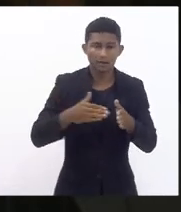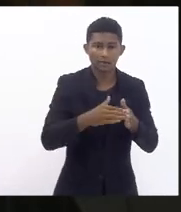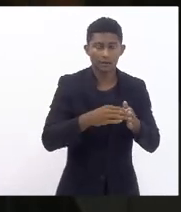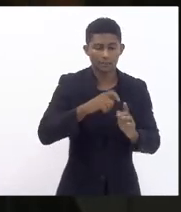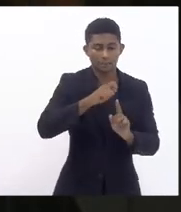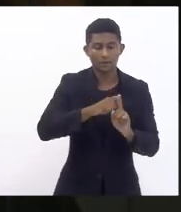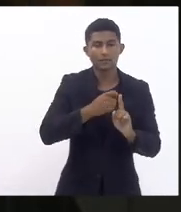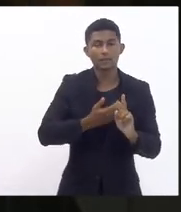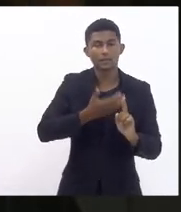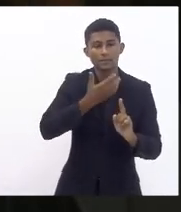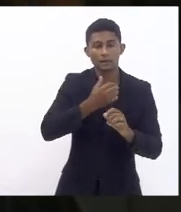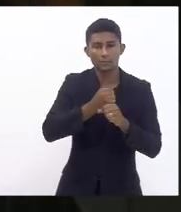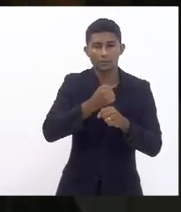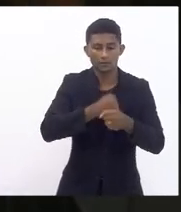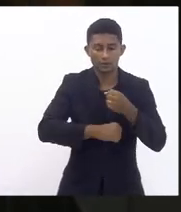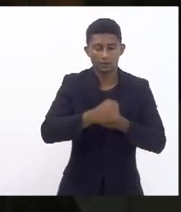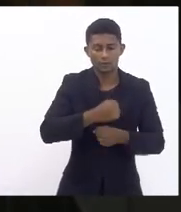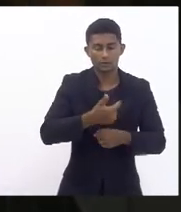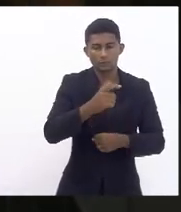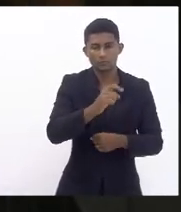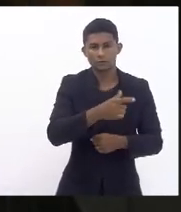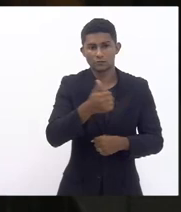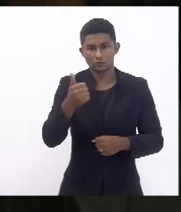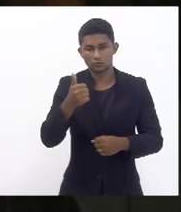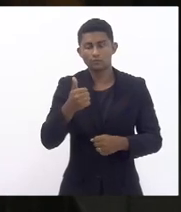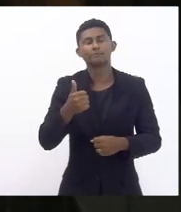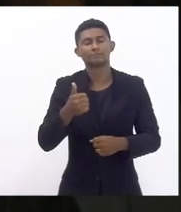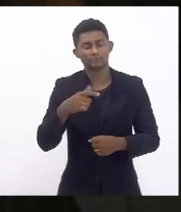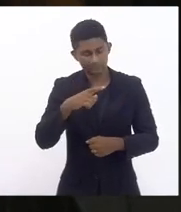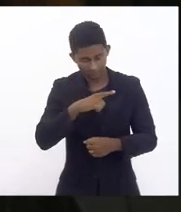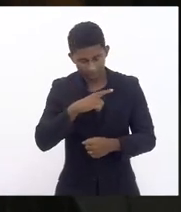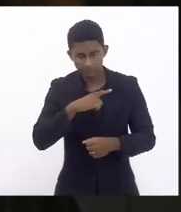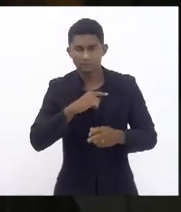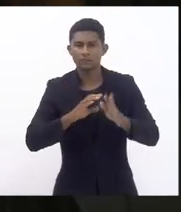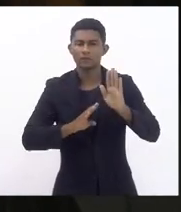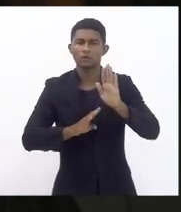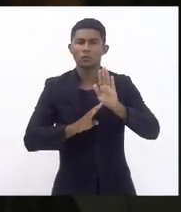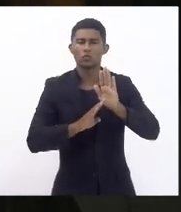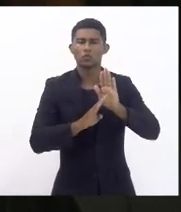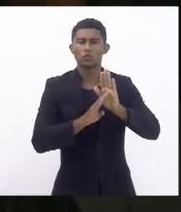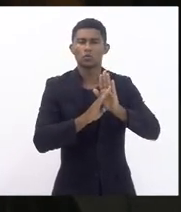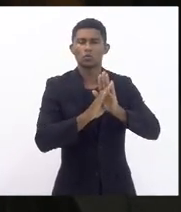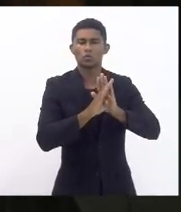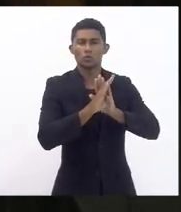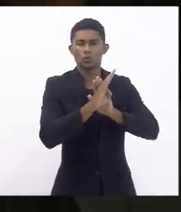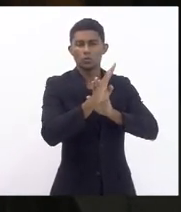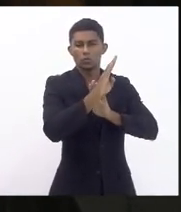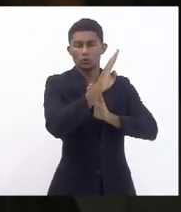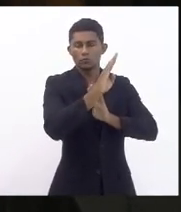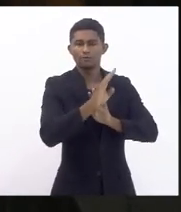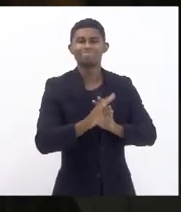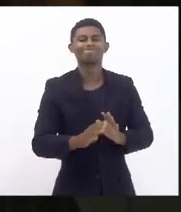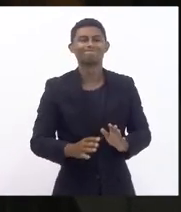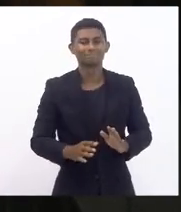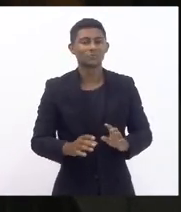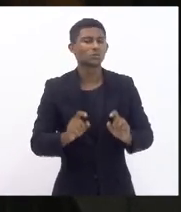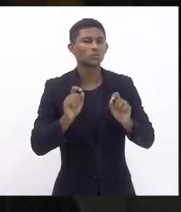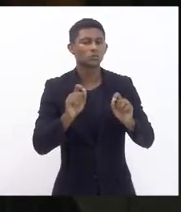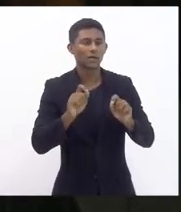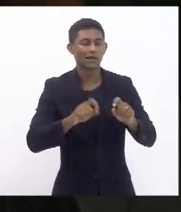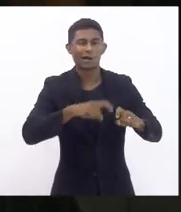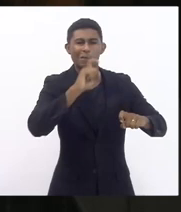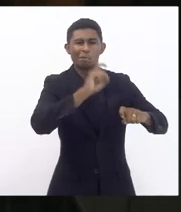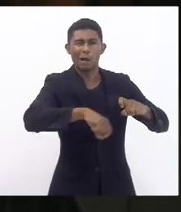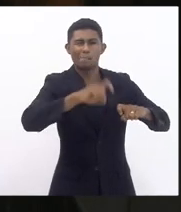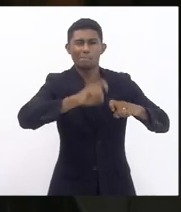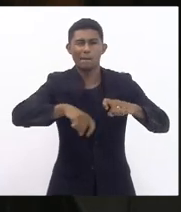2021, registraram um aumento assustador de estupros, né,